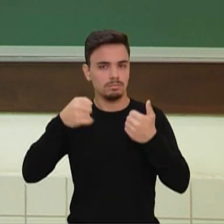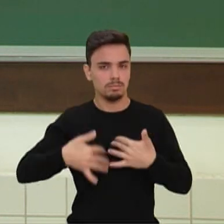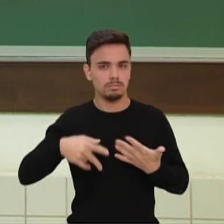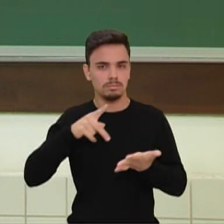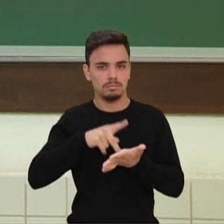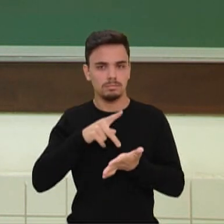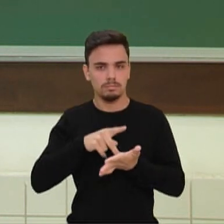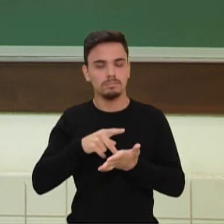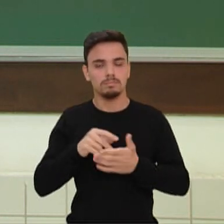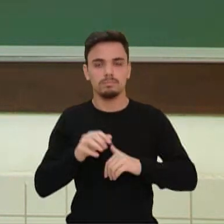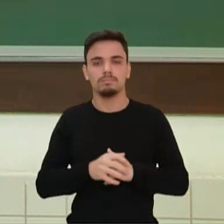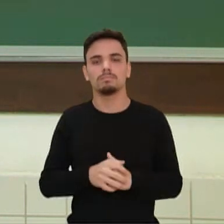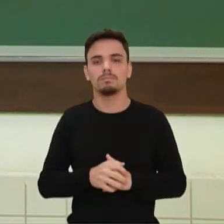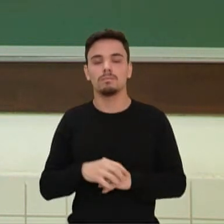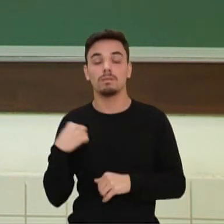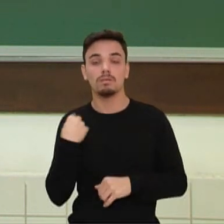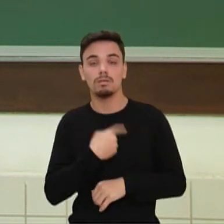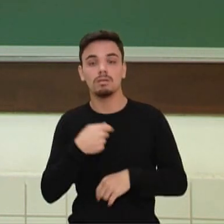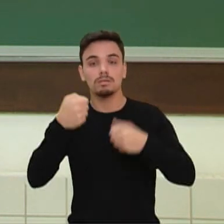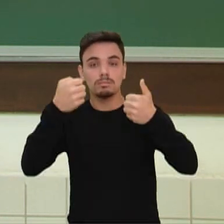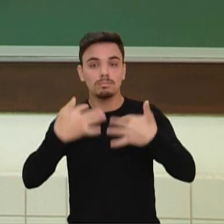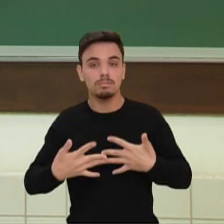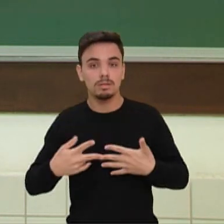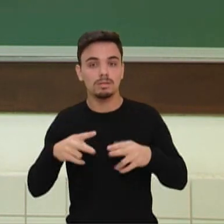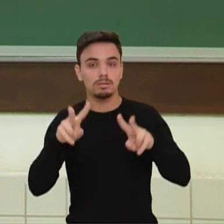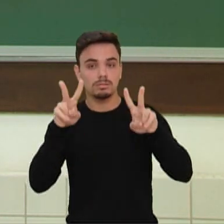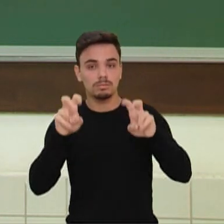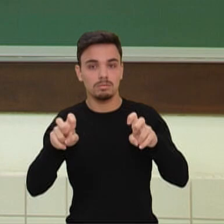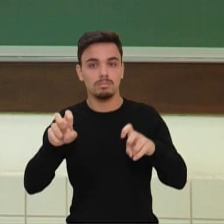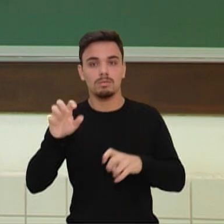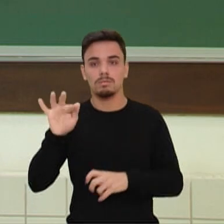Nós precisamos explicar a realidade através da física.